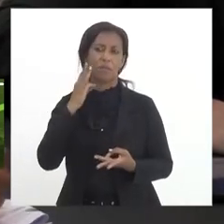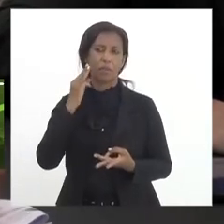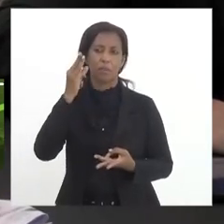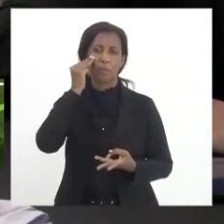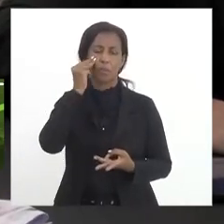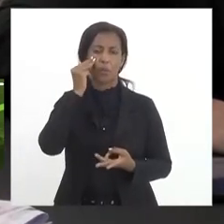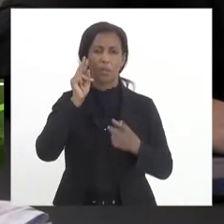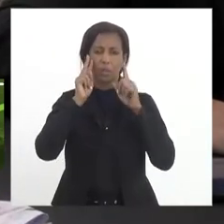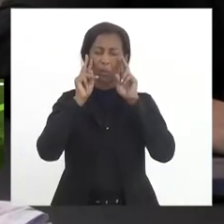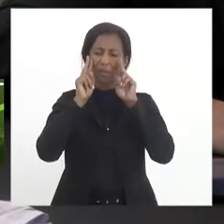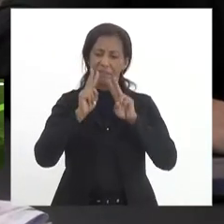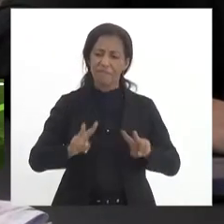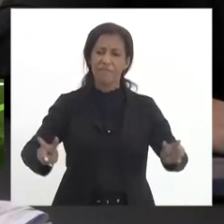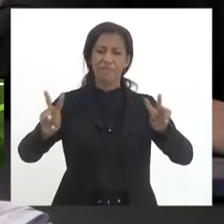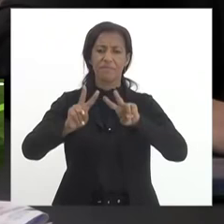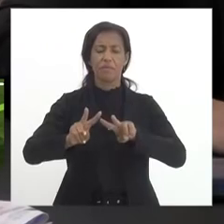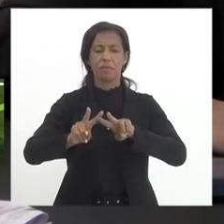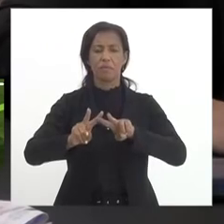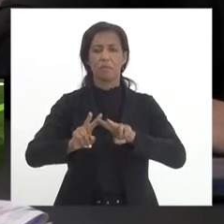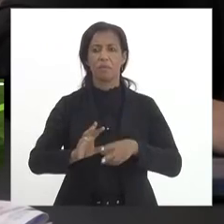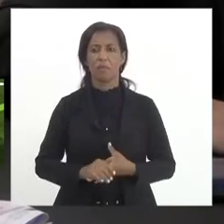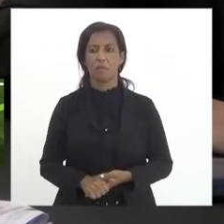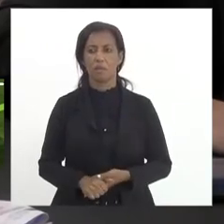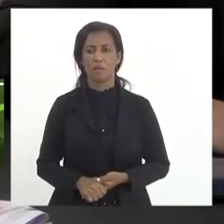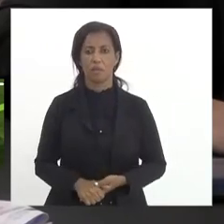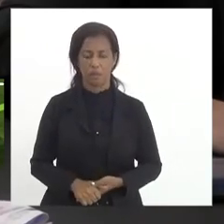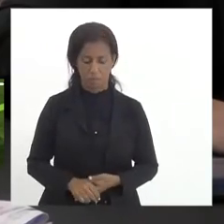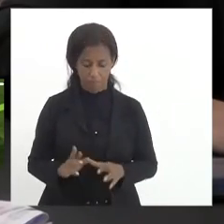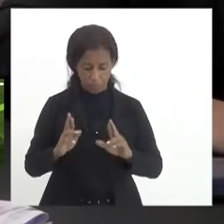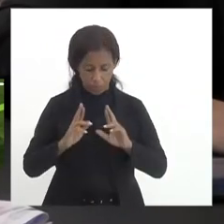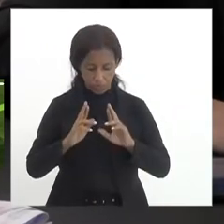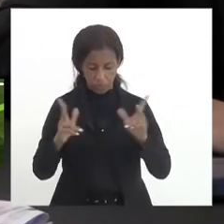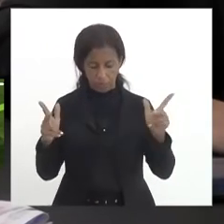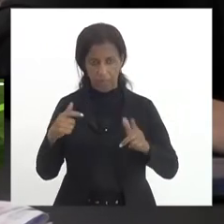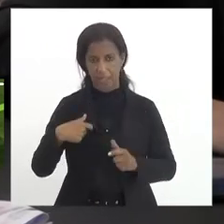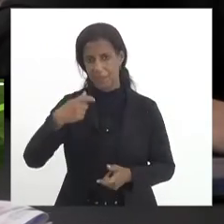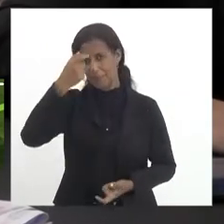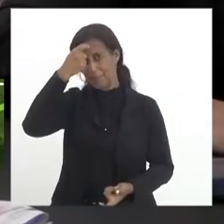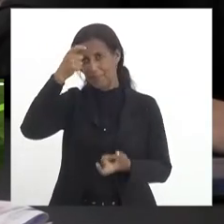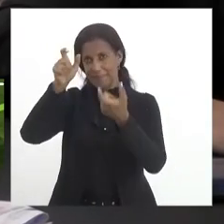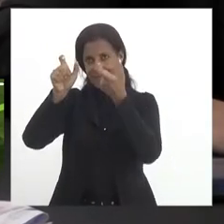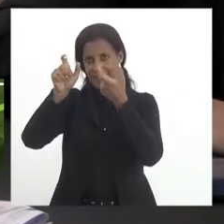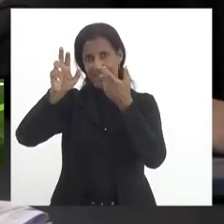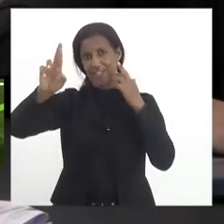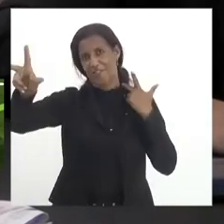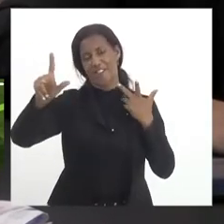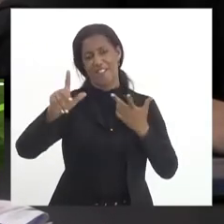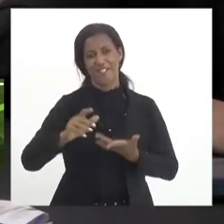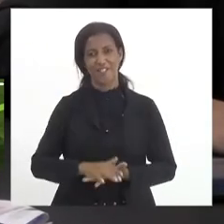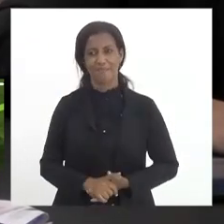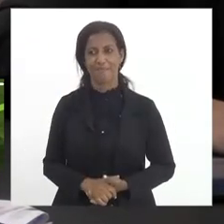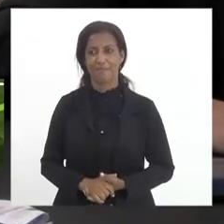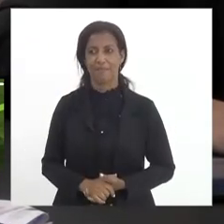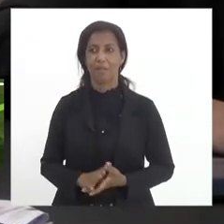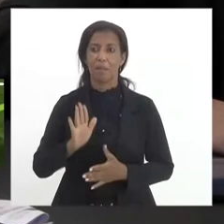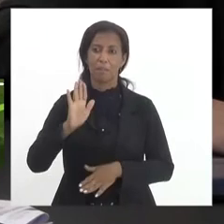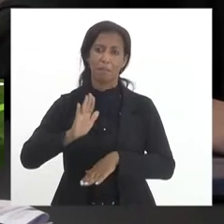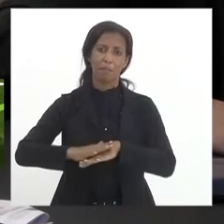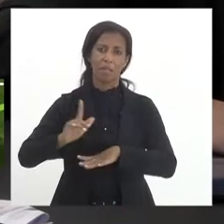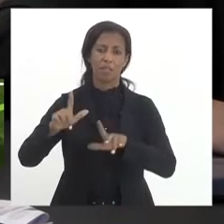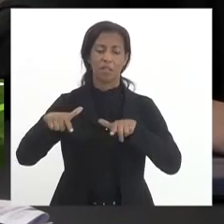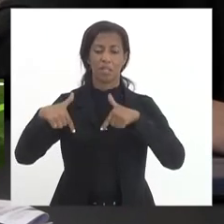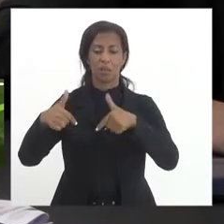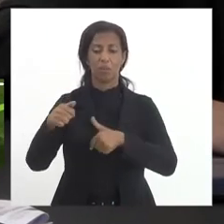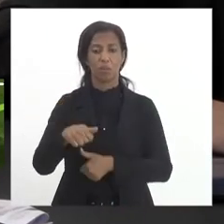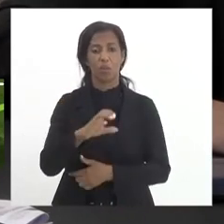traz uma visão diferente da minha. Mas isso deixa claro que a gente tem agido aqui na CCJ